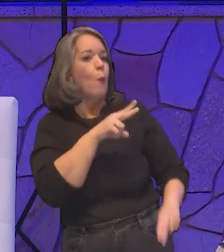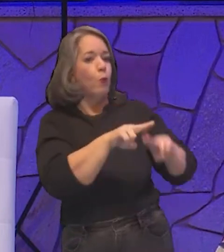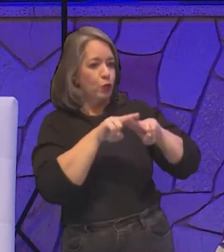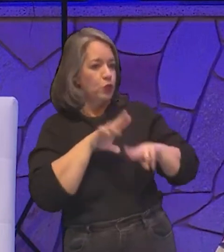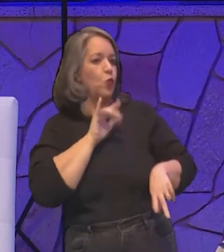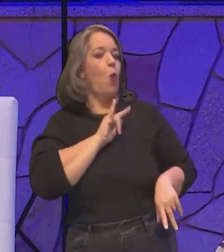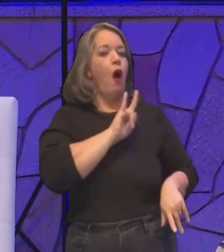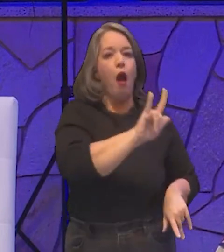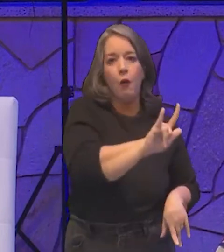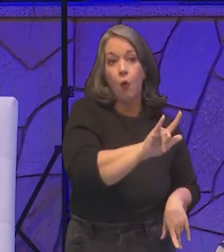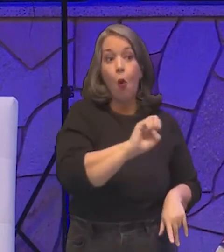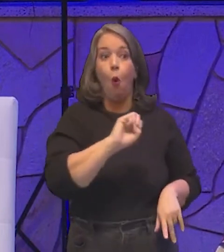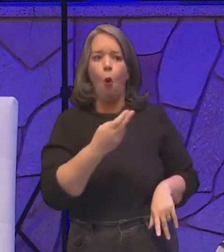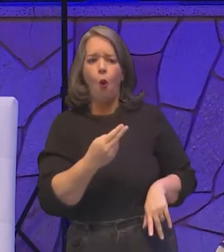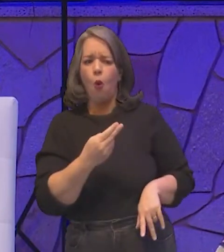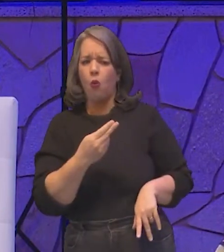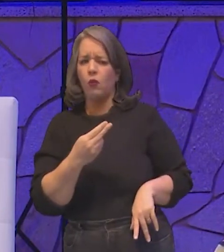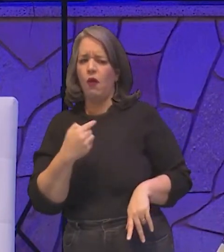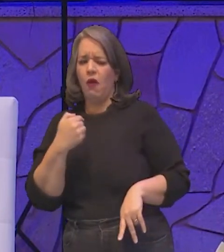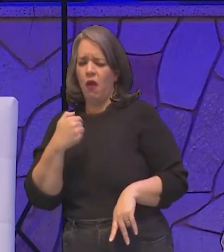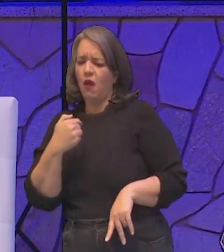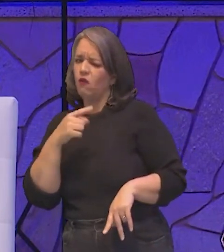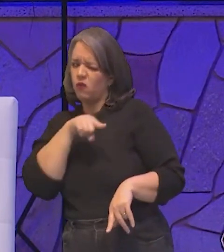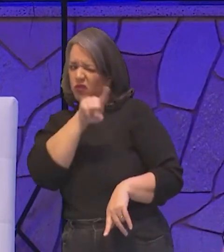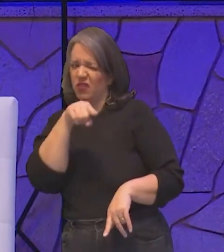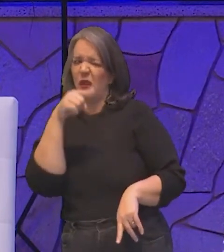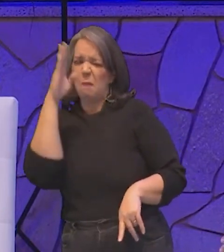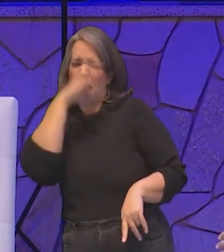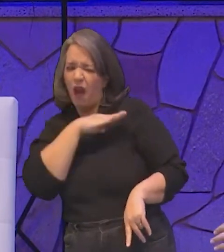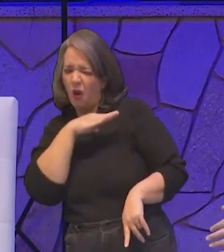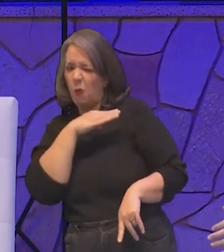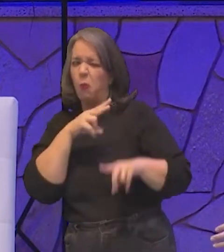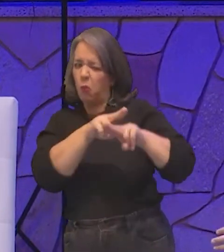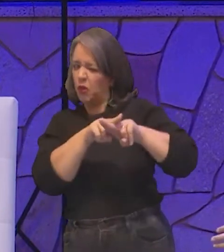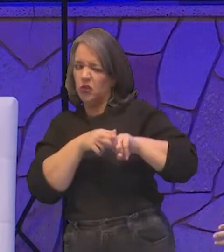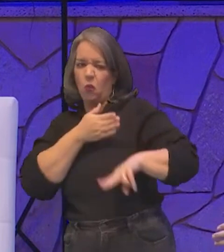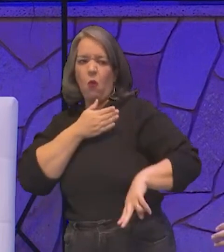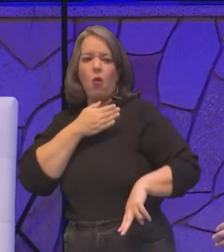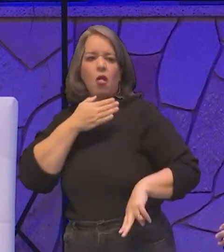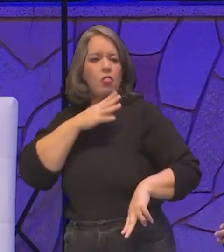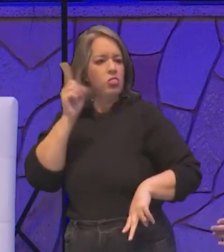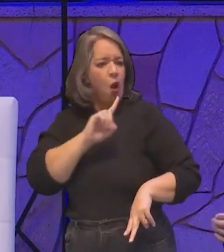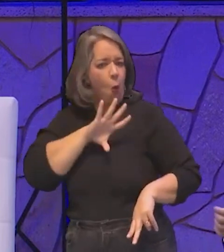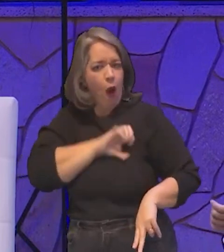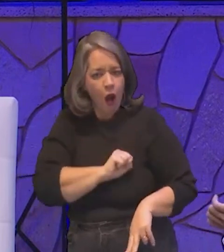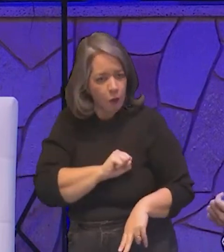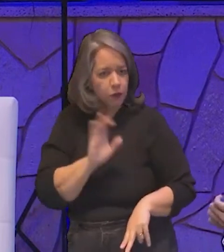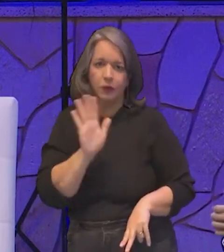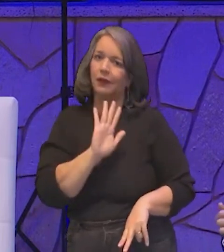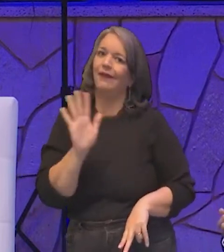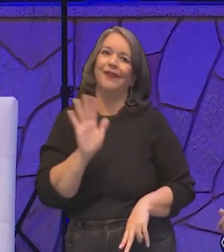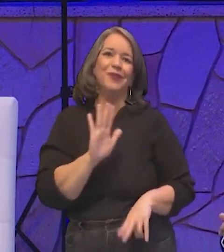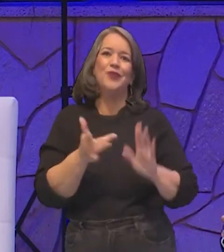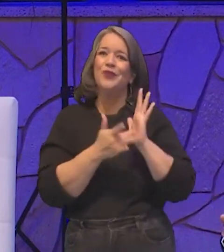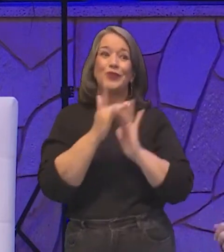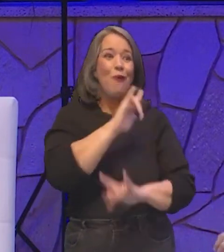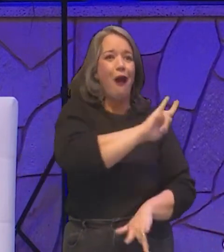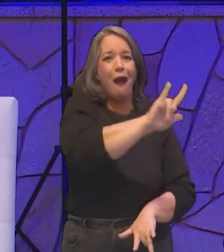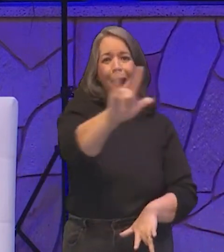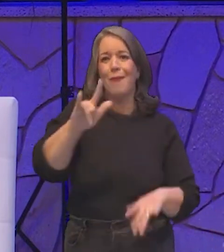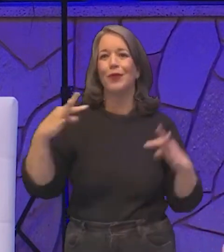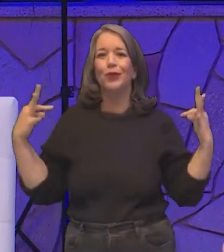é, seguindo o exemplo de Cristo, nós também não devemos olhar quão bom o nosso próximo